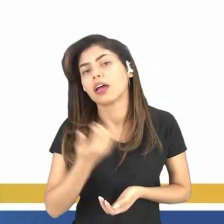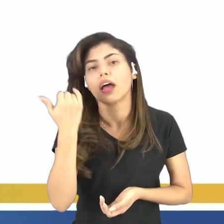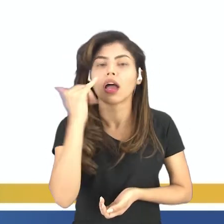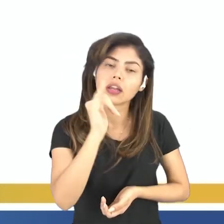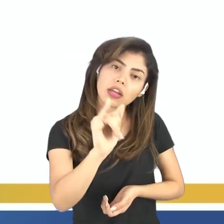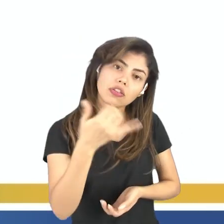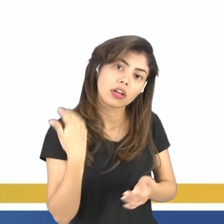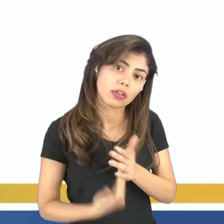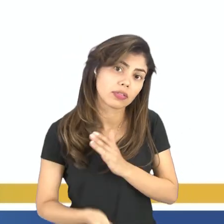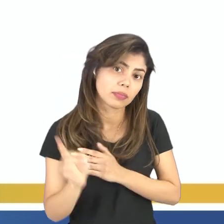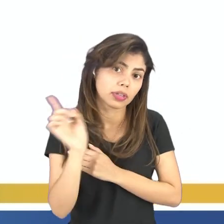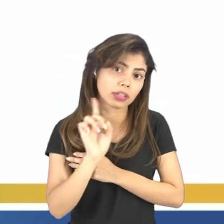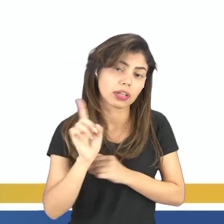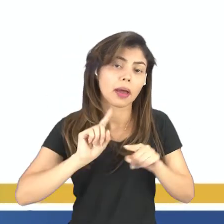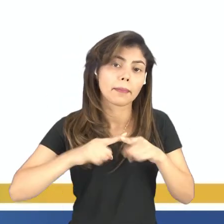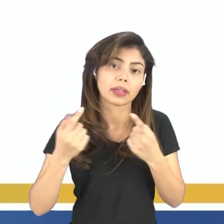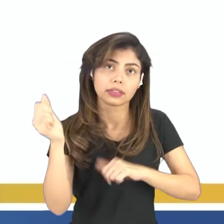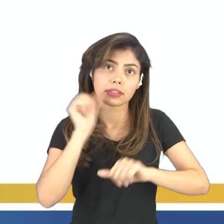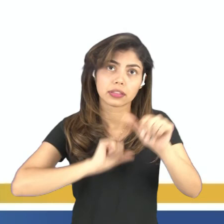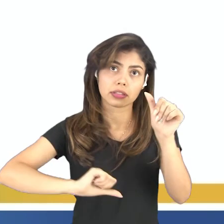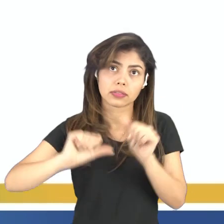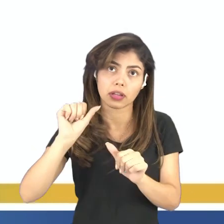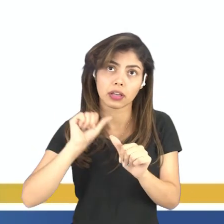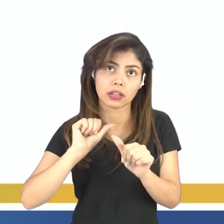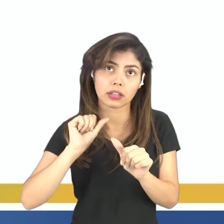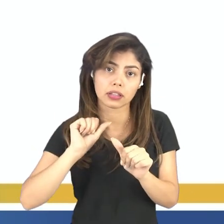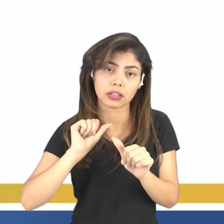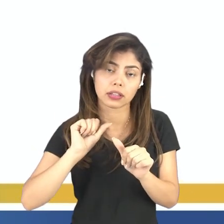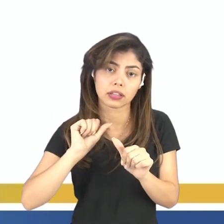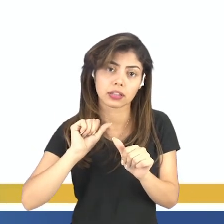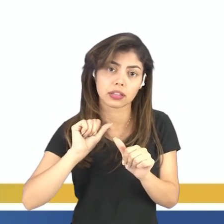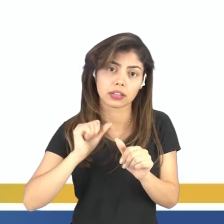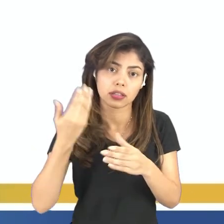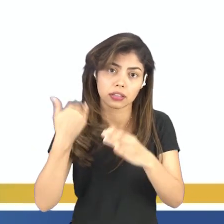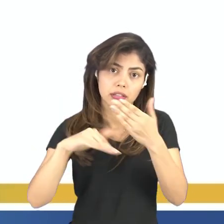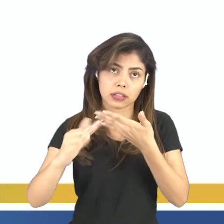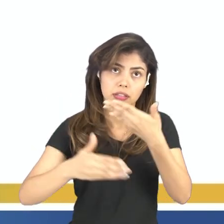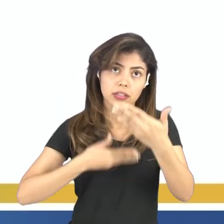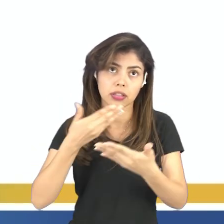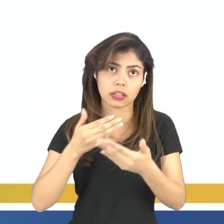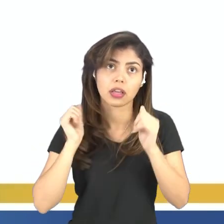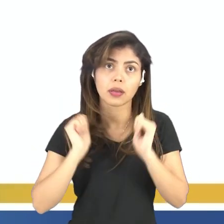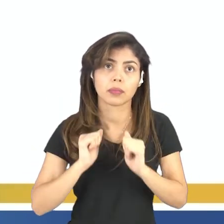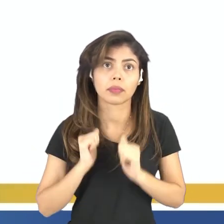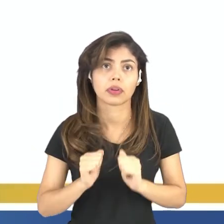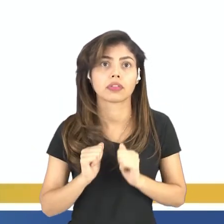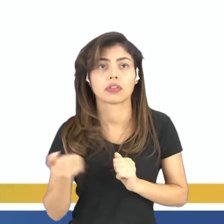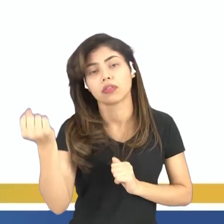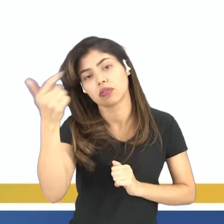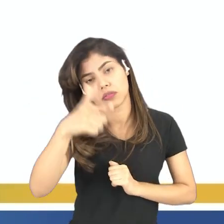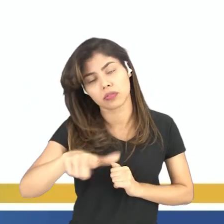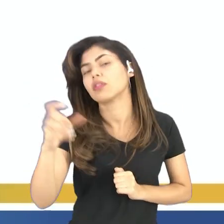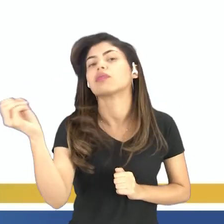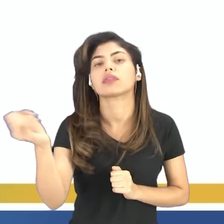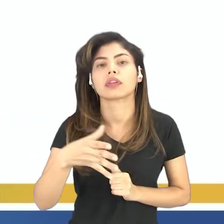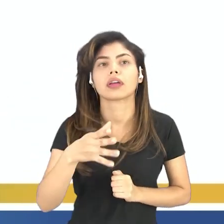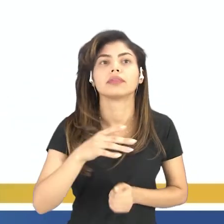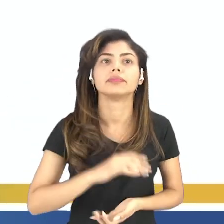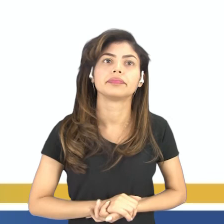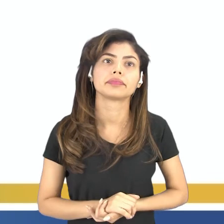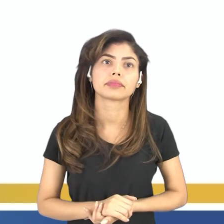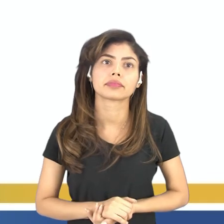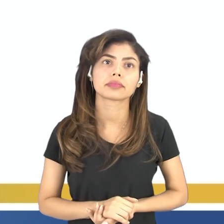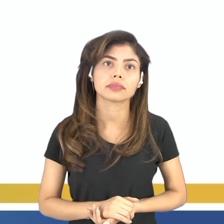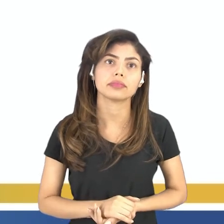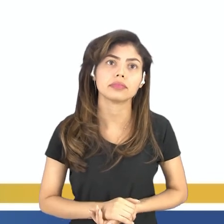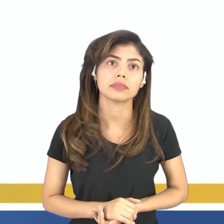energia está gastando. Então, e essa energia não se perde, mas ela se transforma e se transfere de tal modo